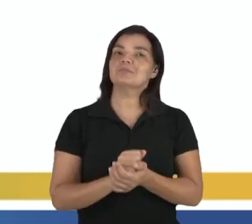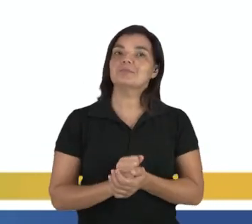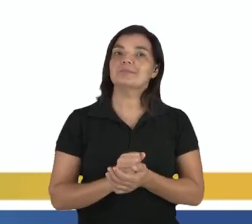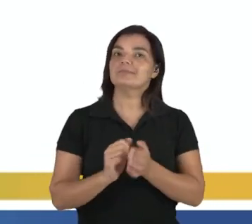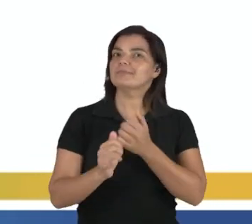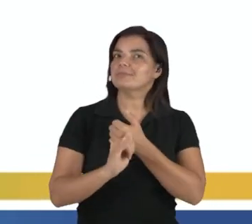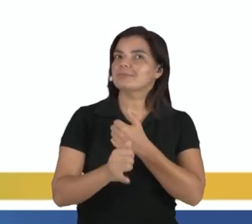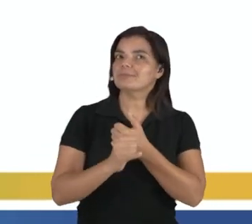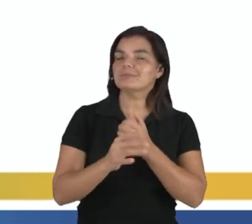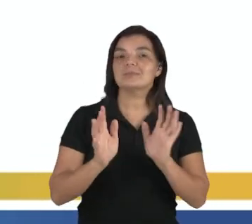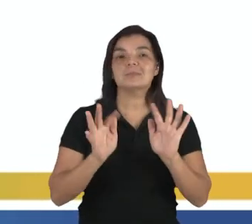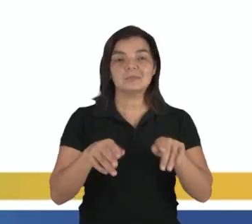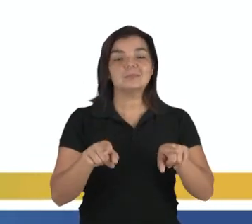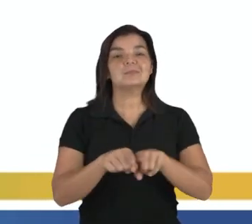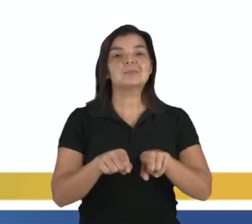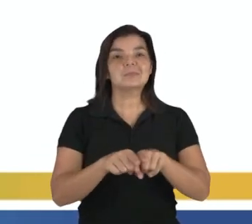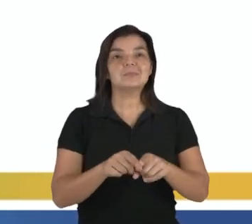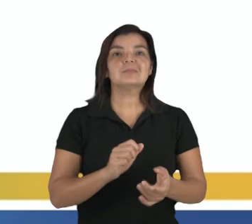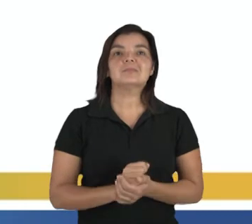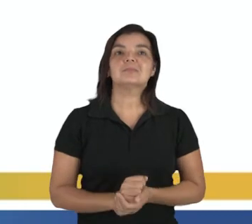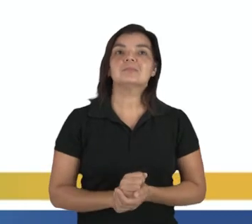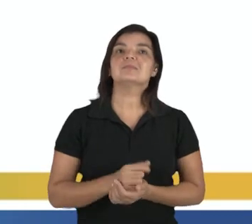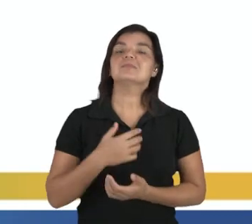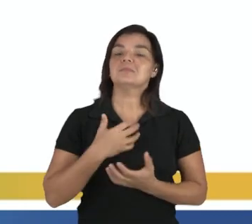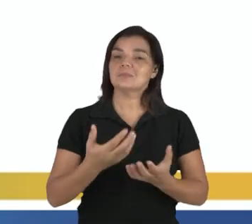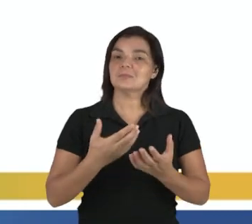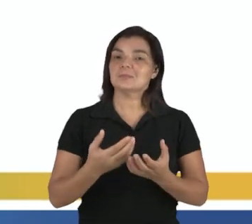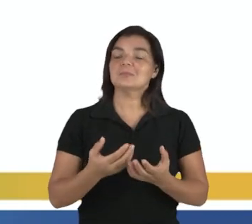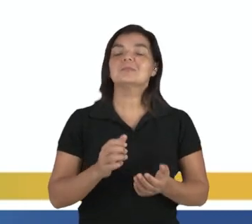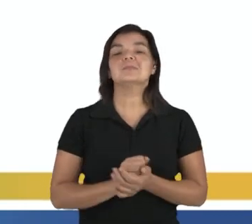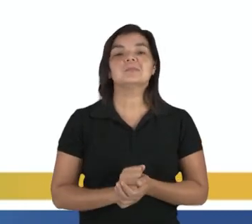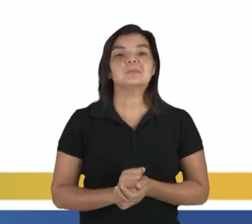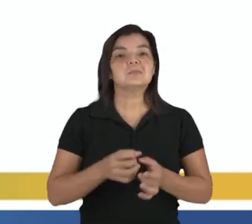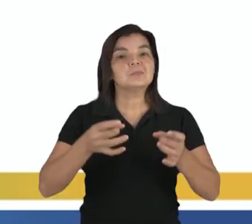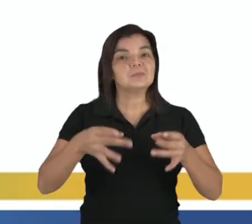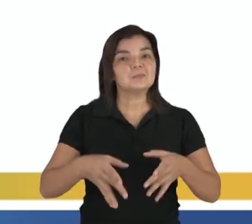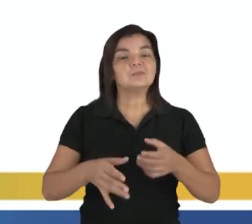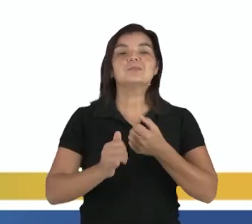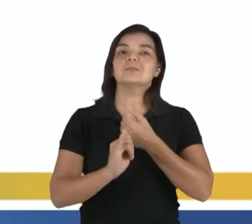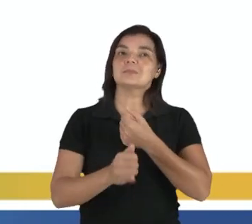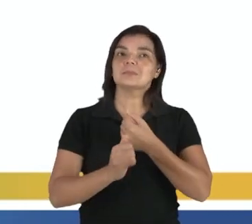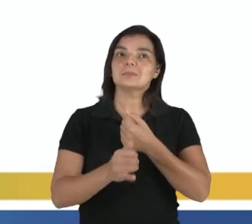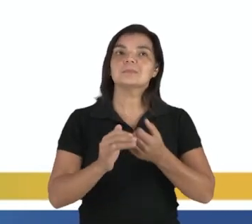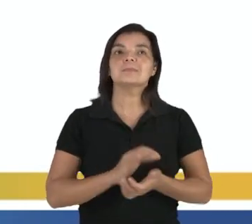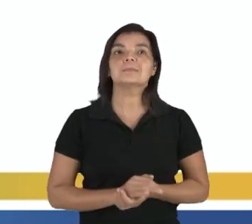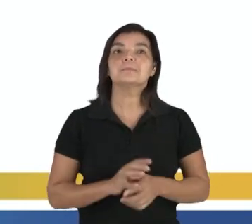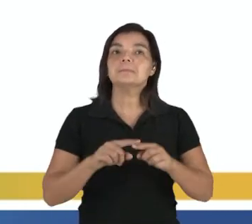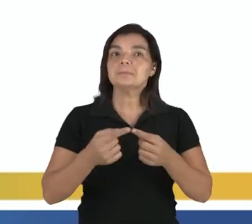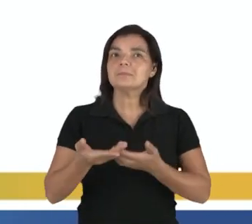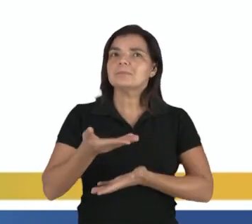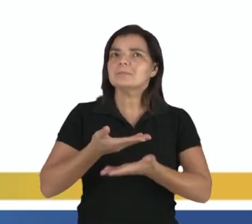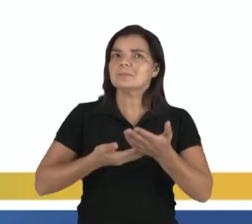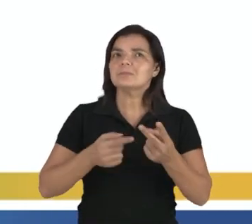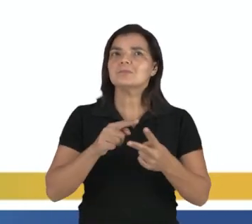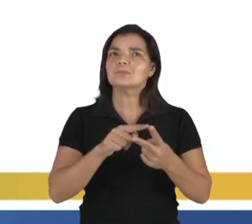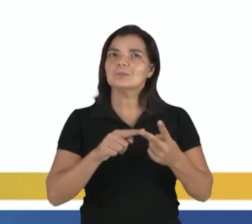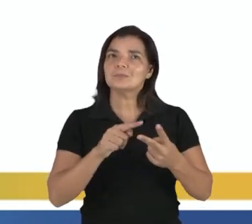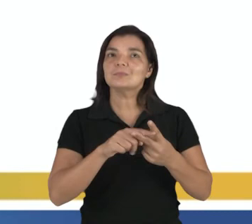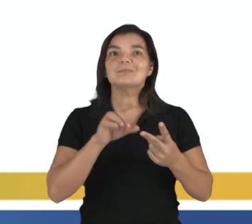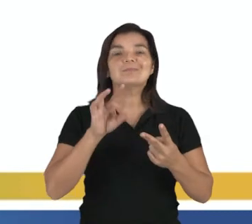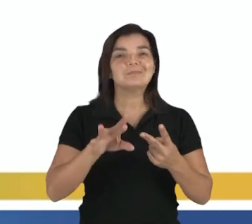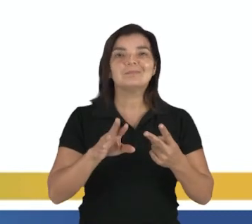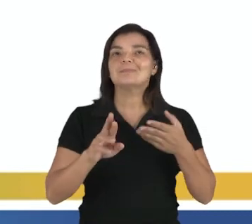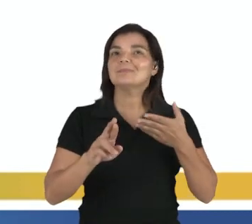poema. E lá, até lá no final da crônica também ele fala: assim eu quereria a minha última crônica. Mas a